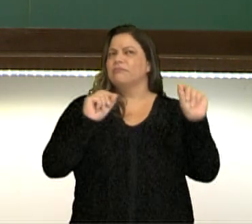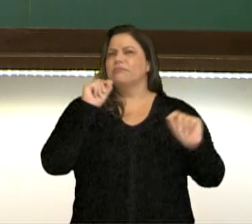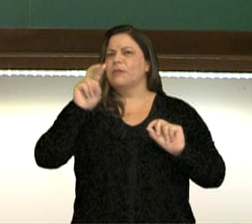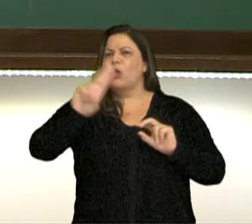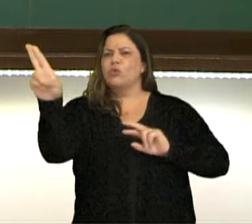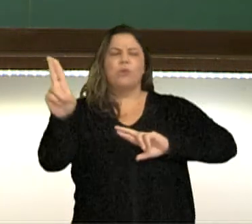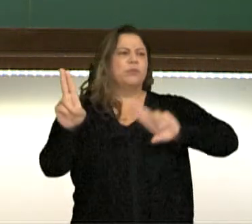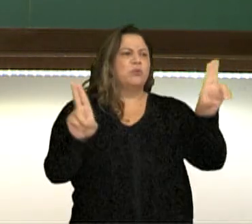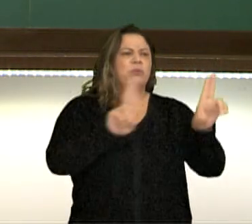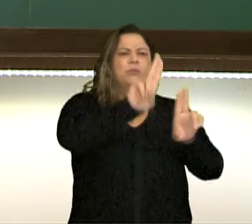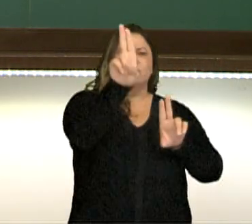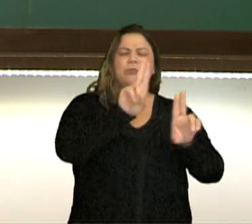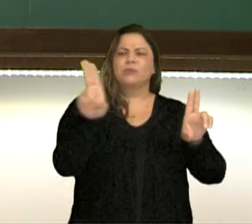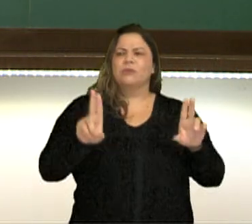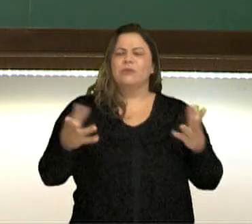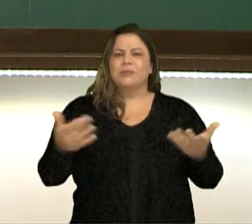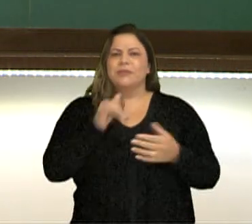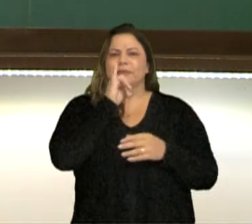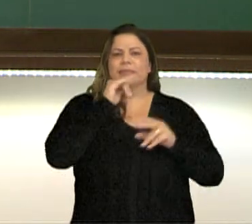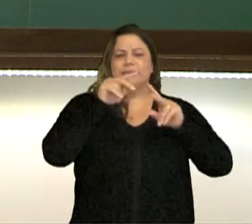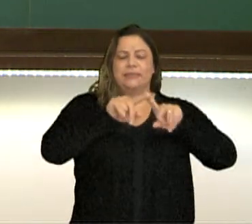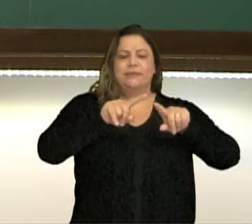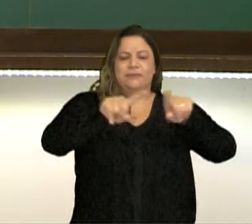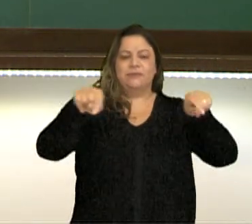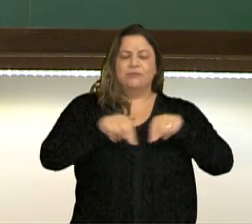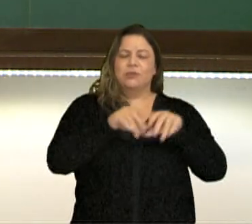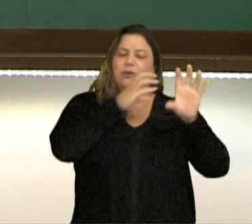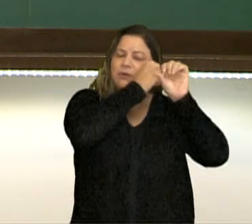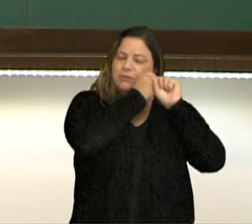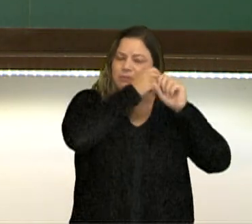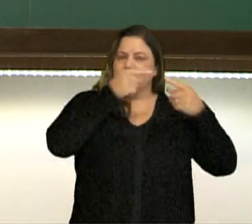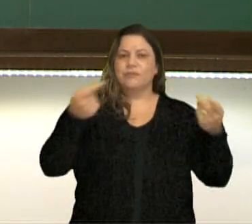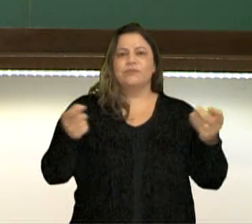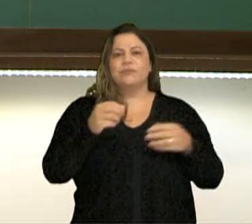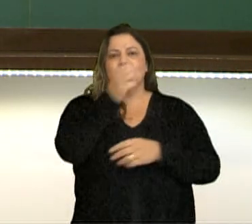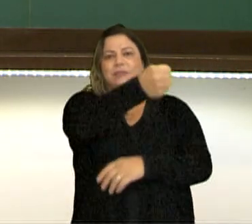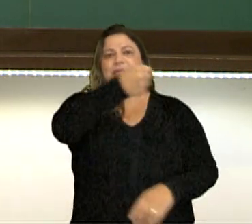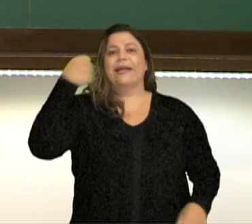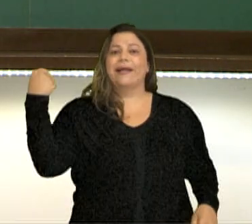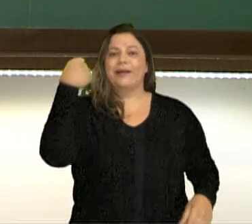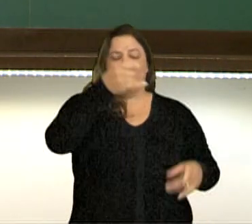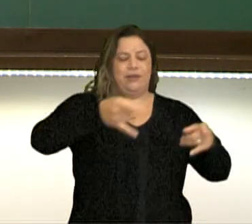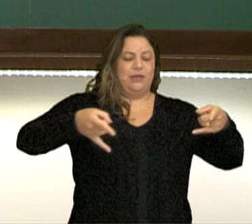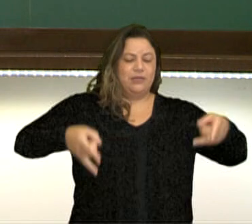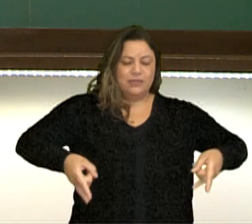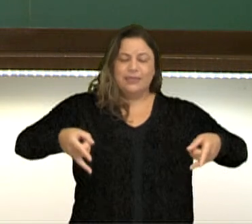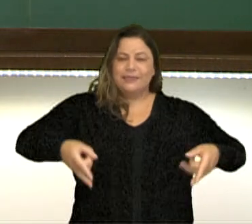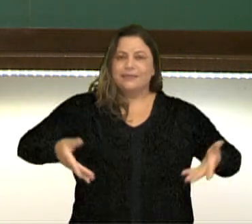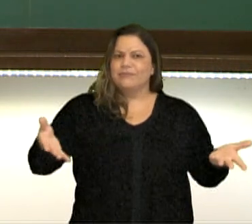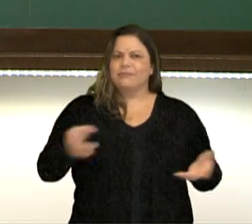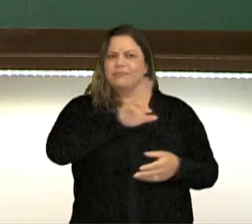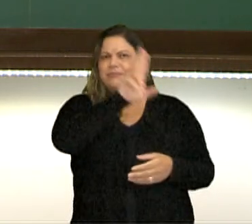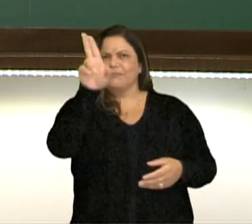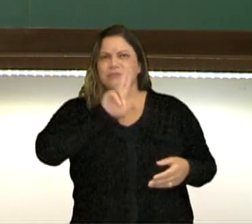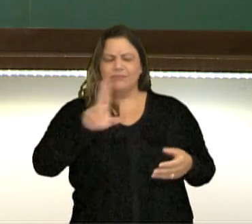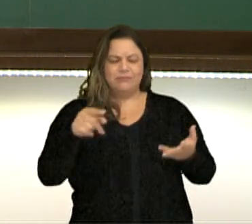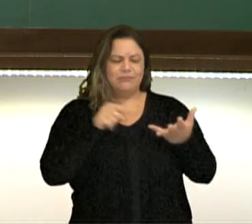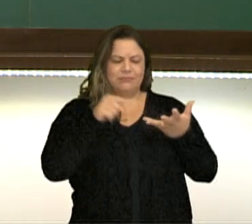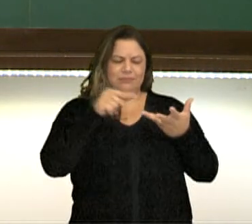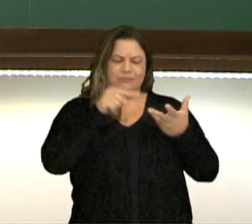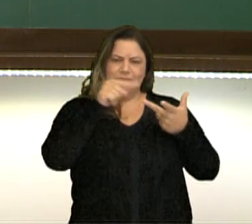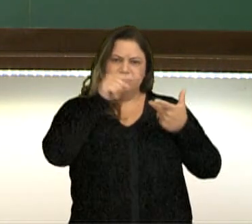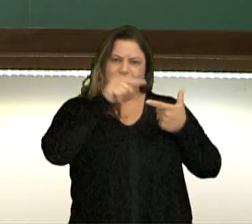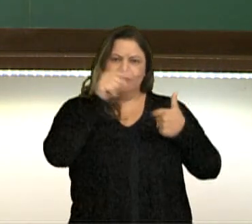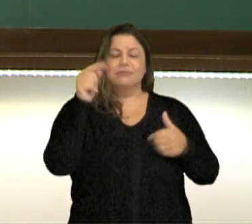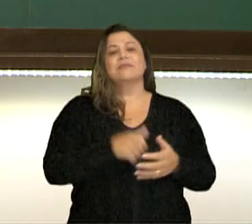das coisas. Você está no seu quarto? O que você tem no seu quarto? Guarda-roupa, cama, como que é o nome disso? Vai colocando etiquetinhas,